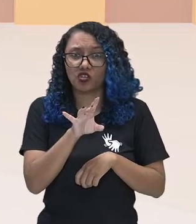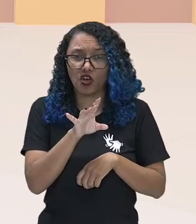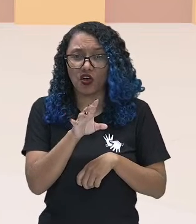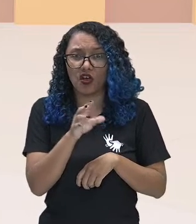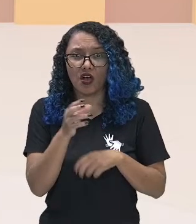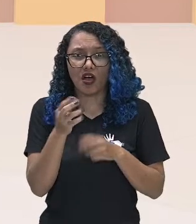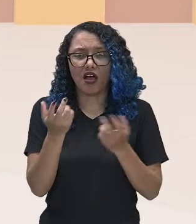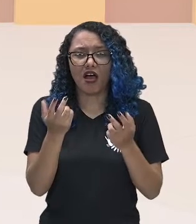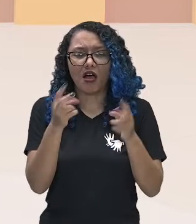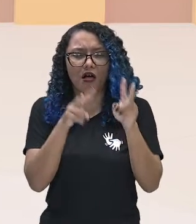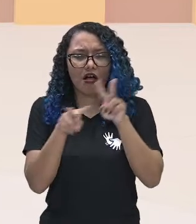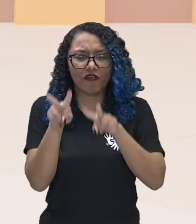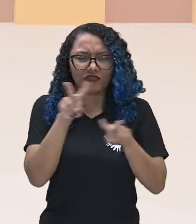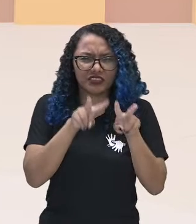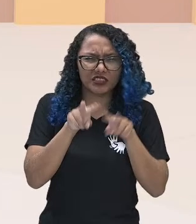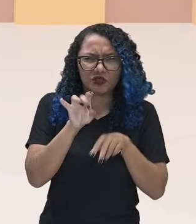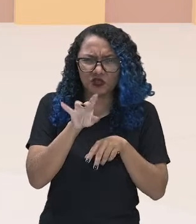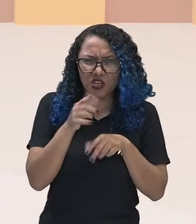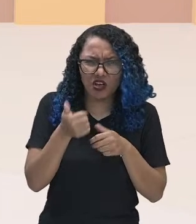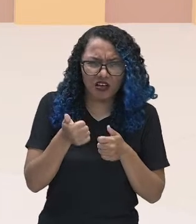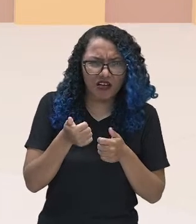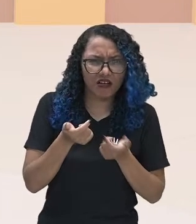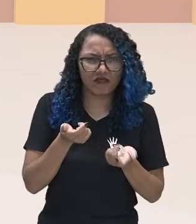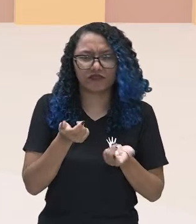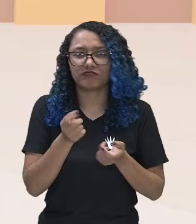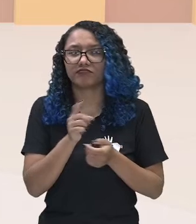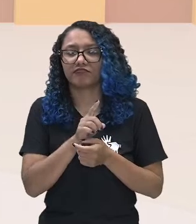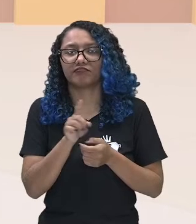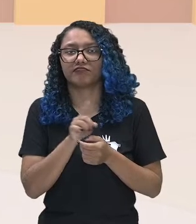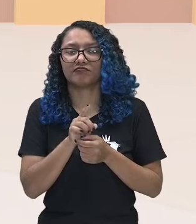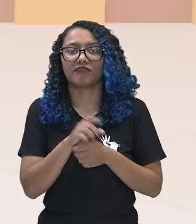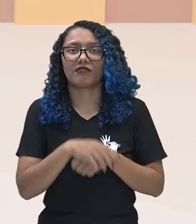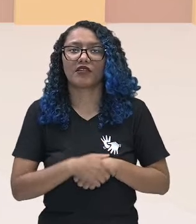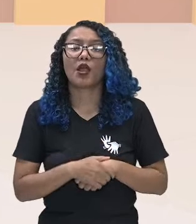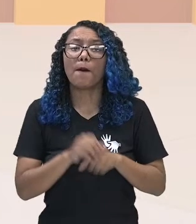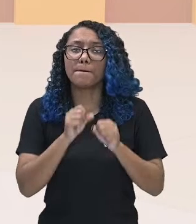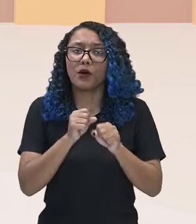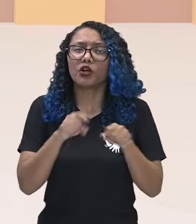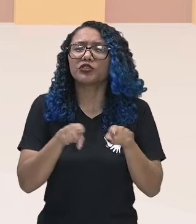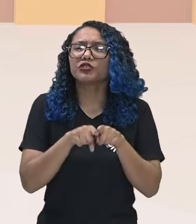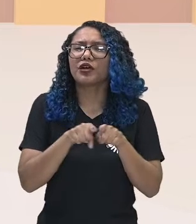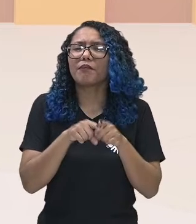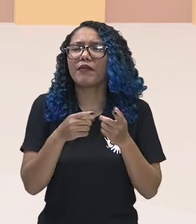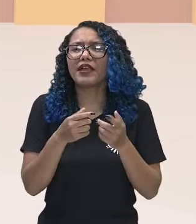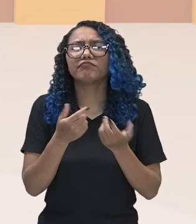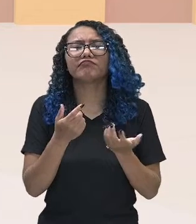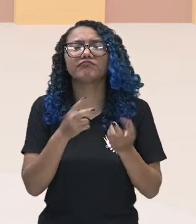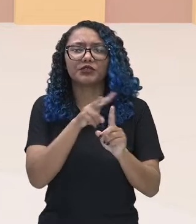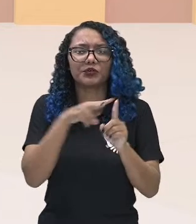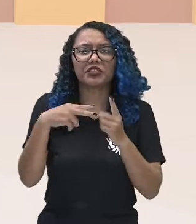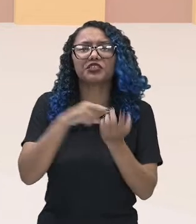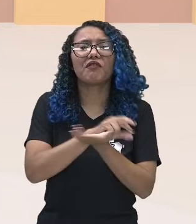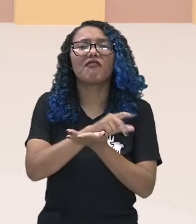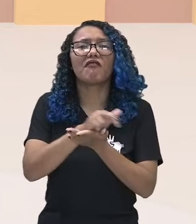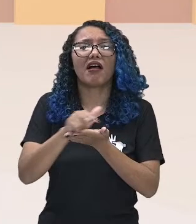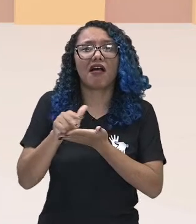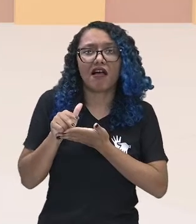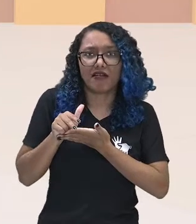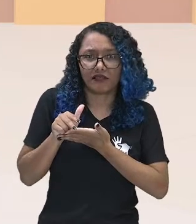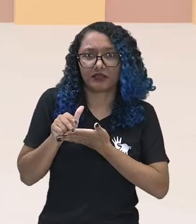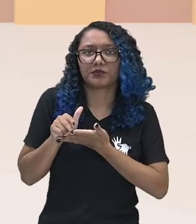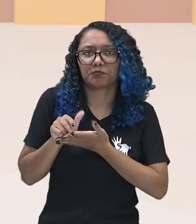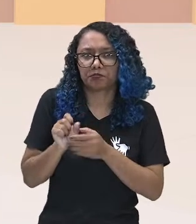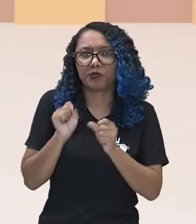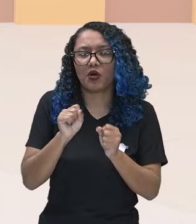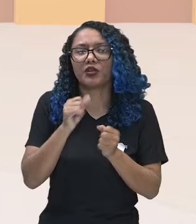esse sentido, tá bom? Aí dos nossos olhos. Eu posso perceber a paisagem de diversas formas. Por exemplo,